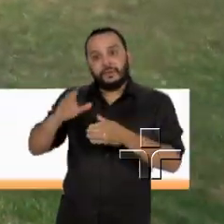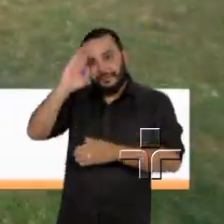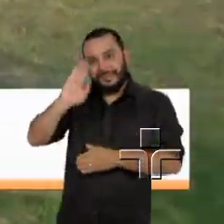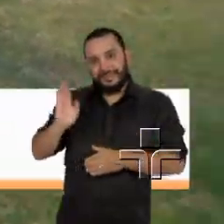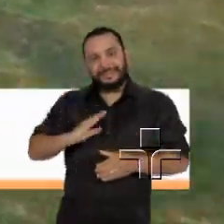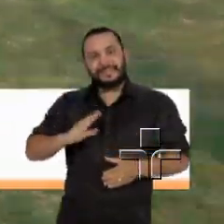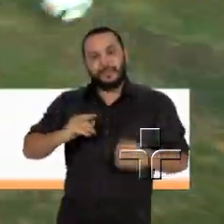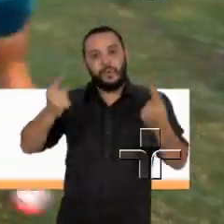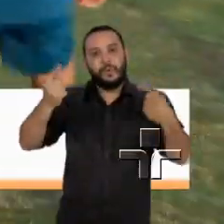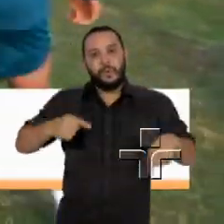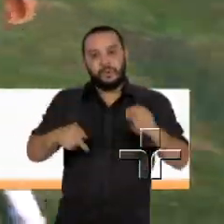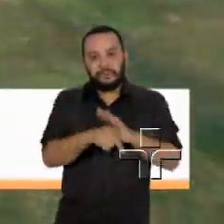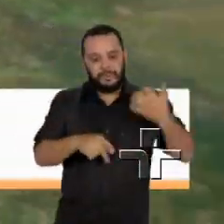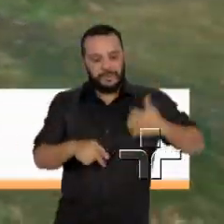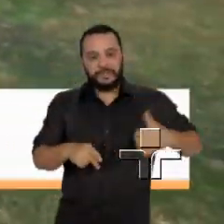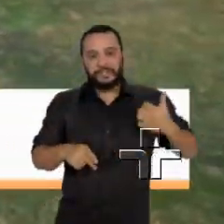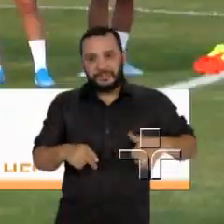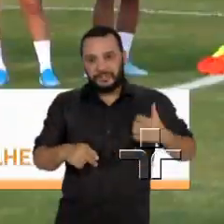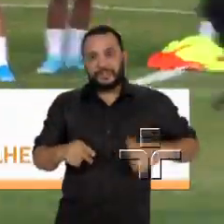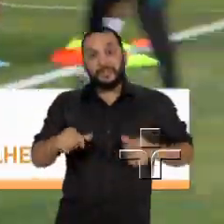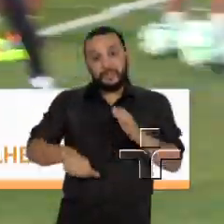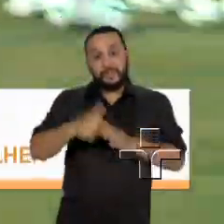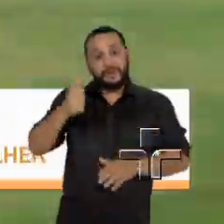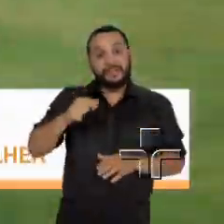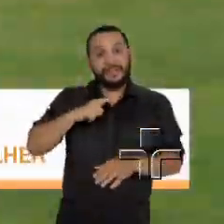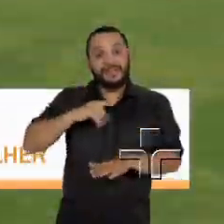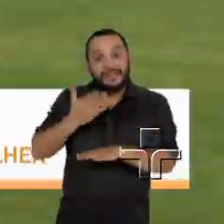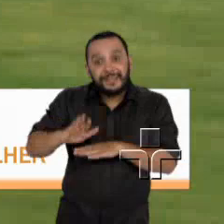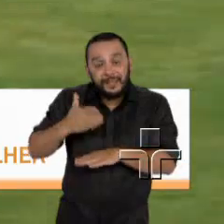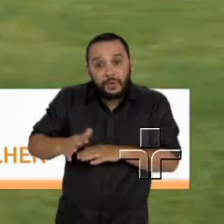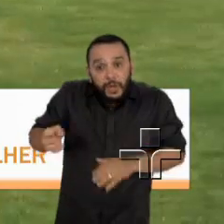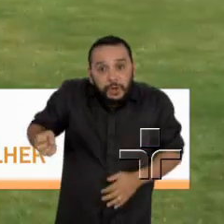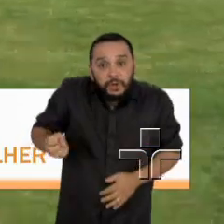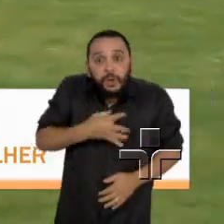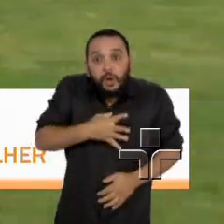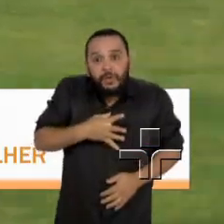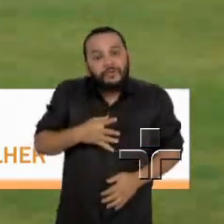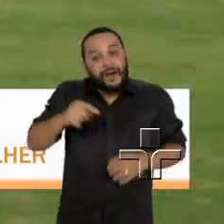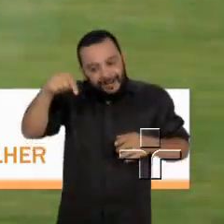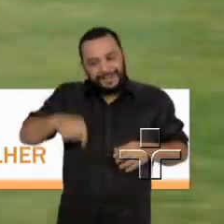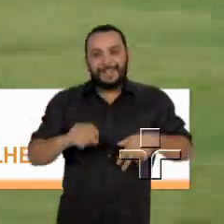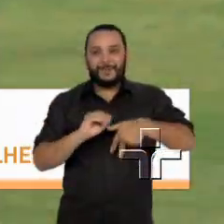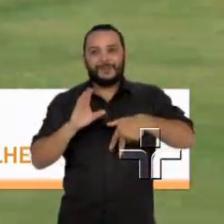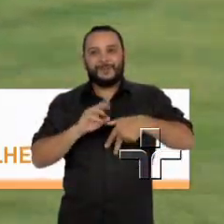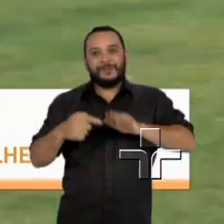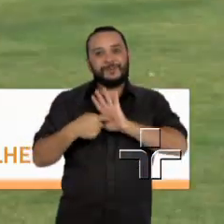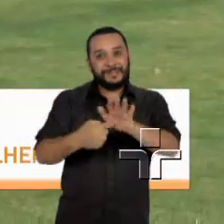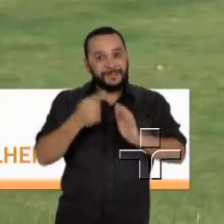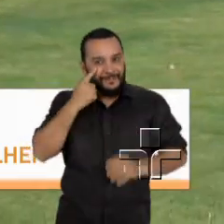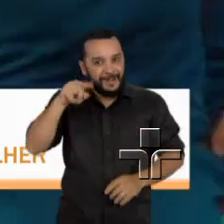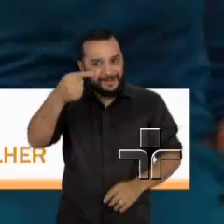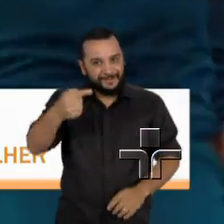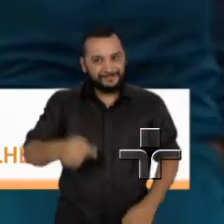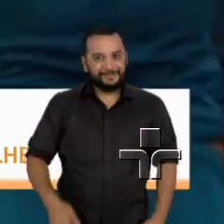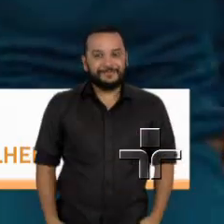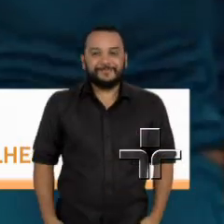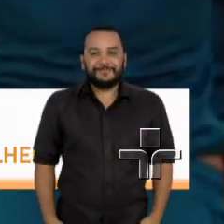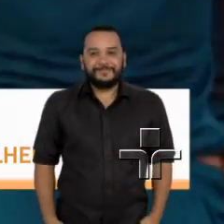em campo pela primeira vez sob o comando da nova técnica e com transmissão aqui da TV Cultura. A gente volta já.